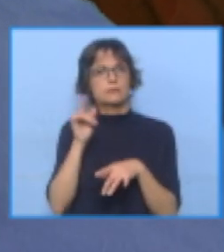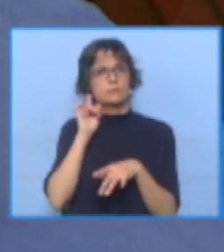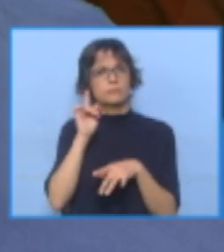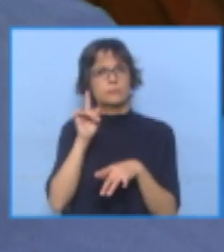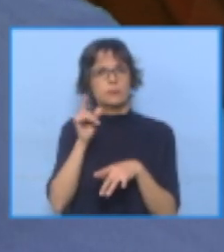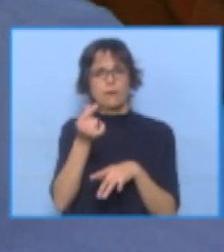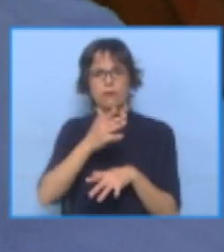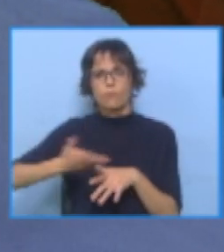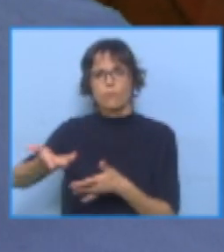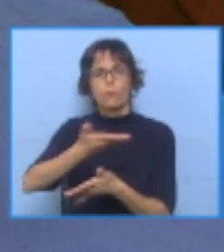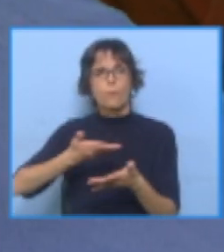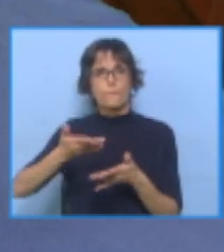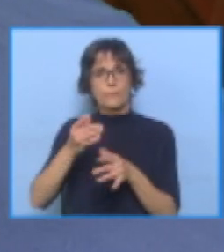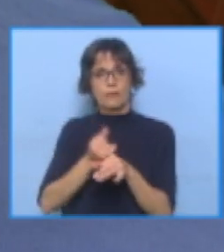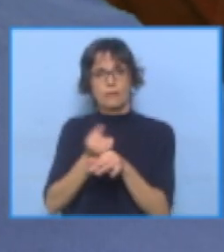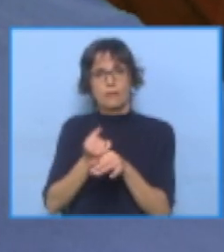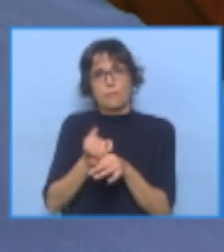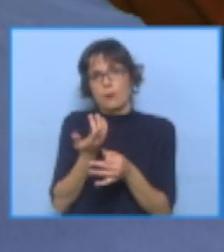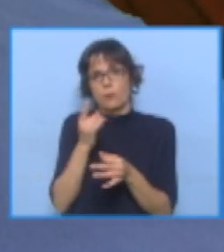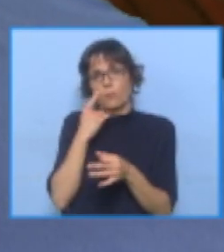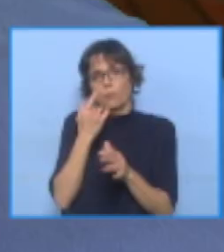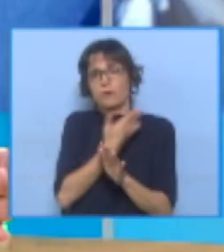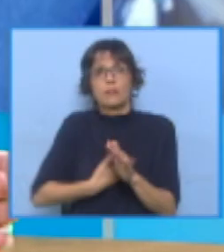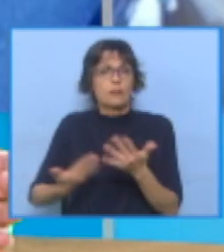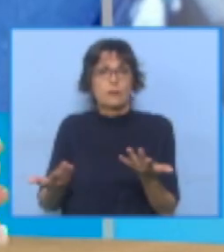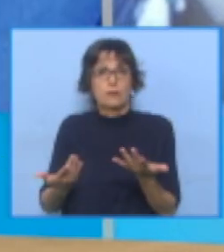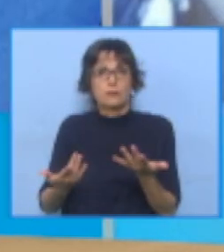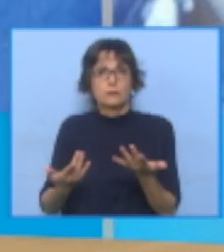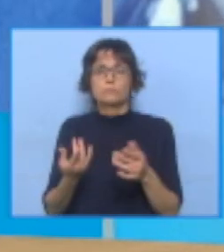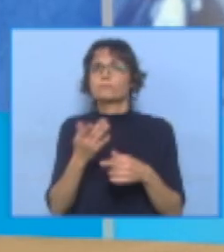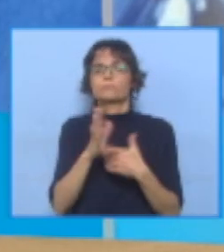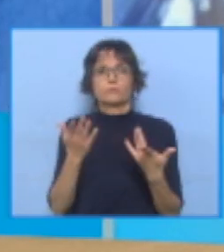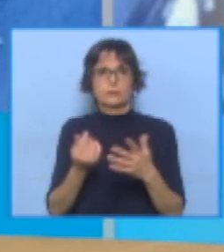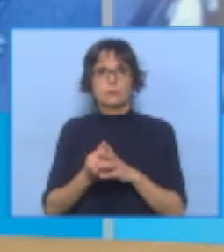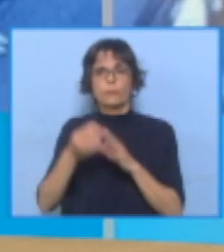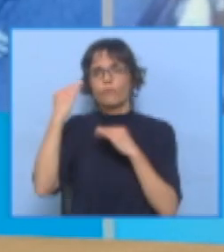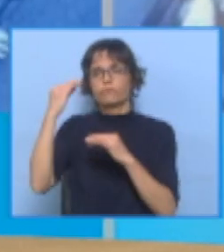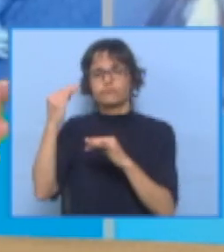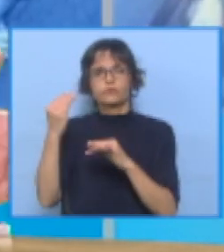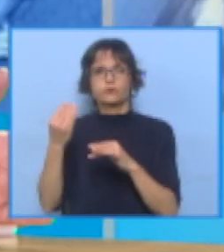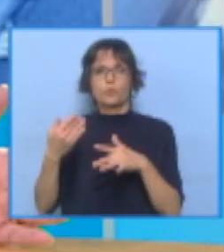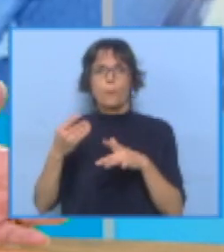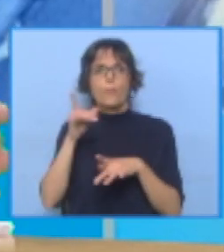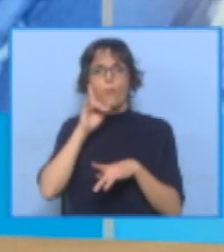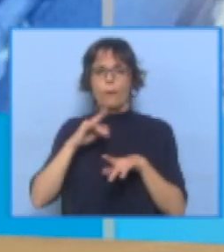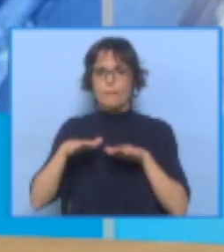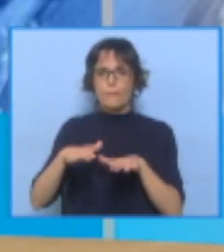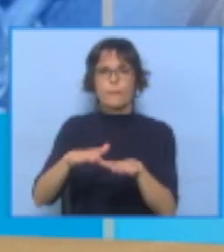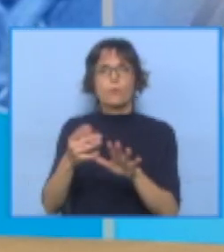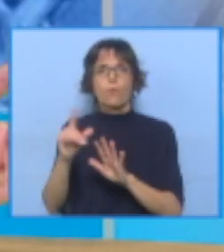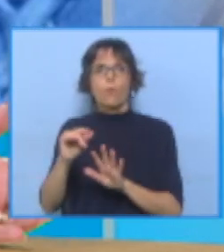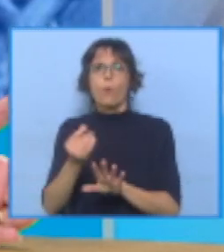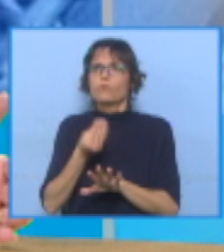mercado tradicional. Ou seja, formar uma boa costureira ou formar uma boa bordadeira, formar um